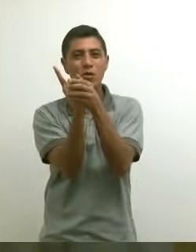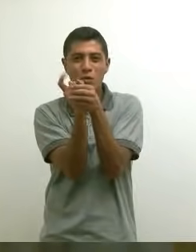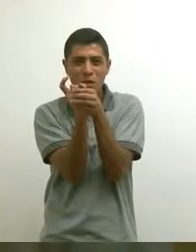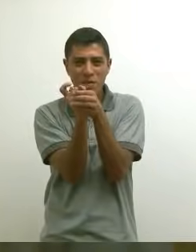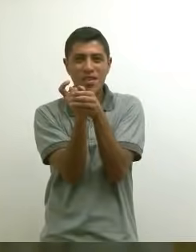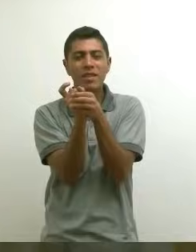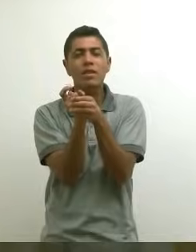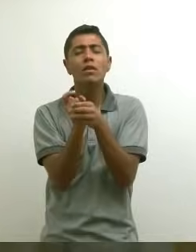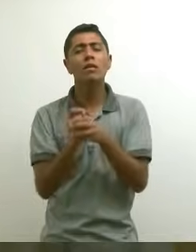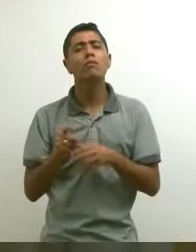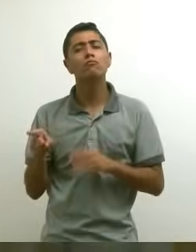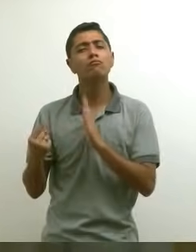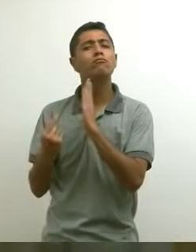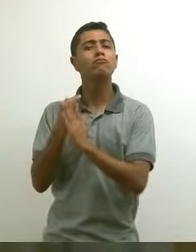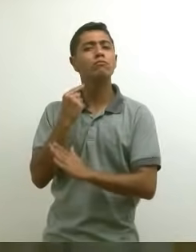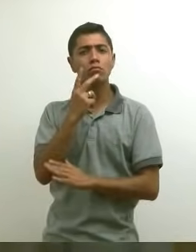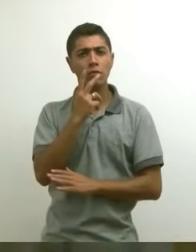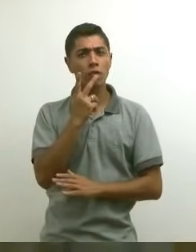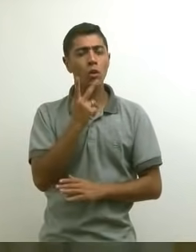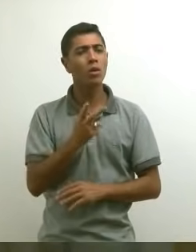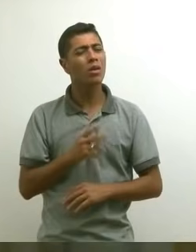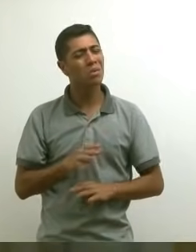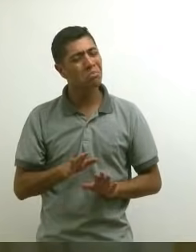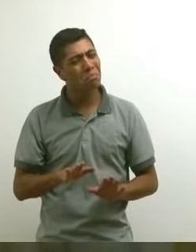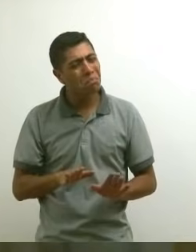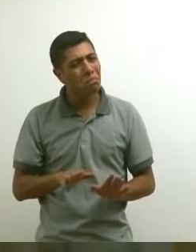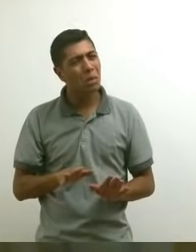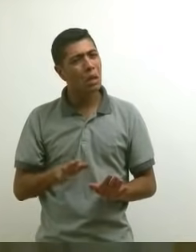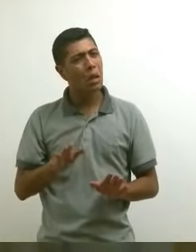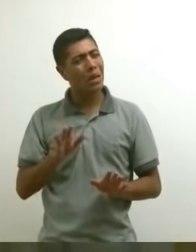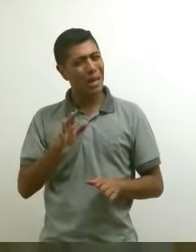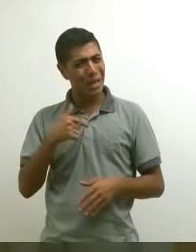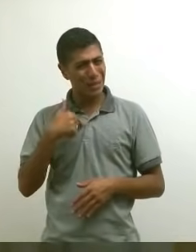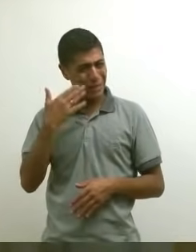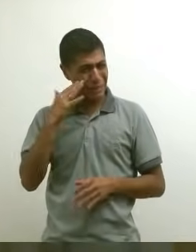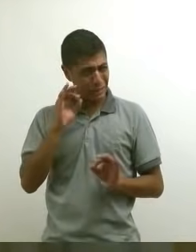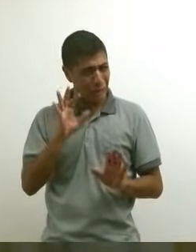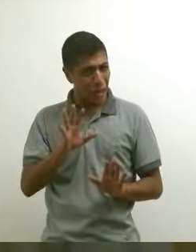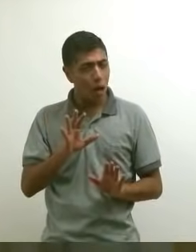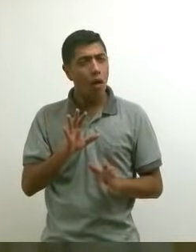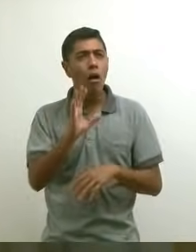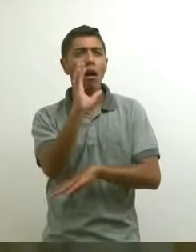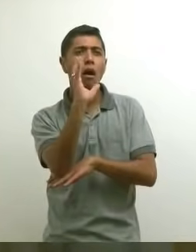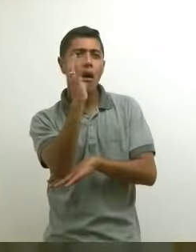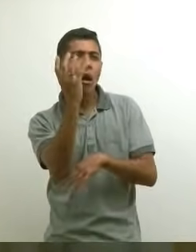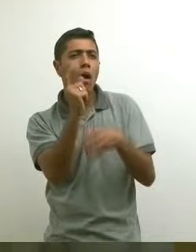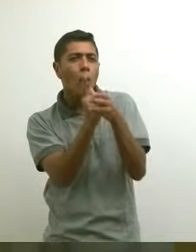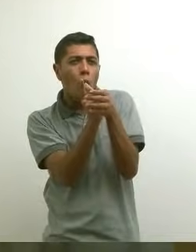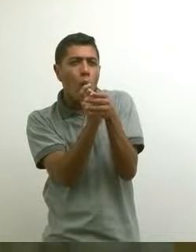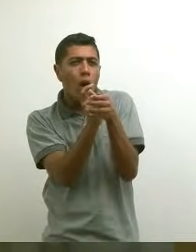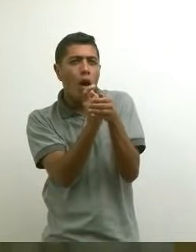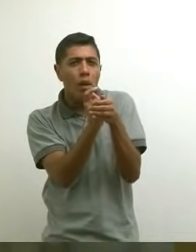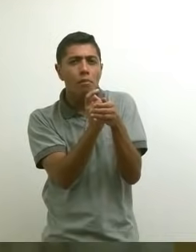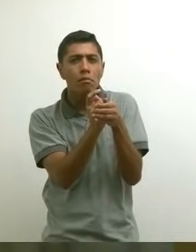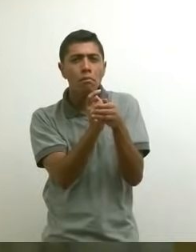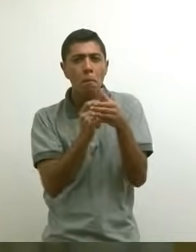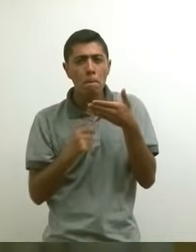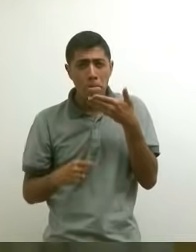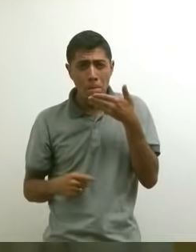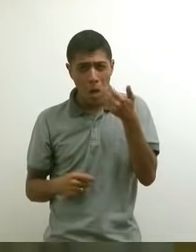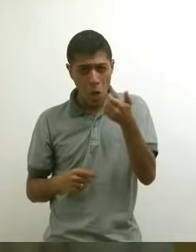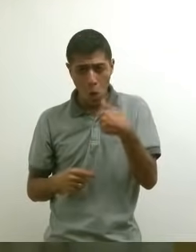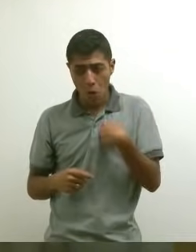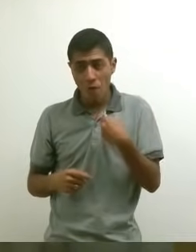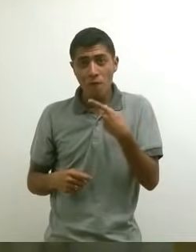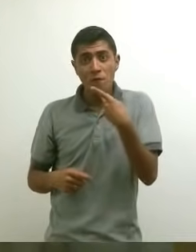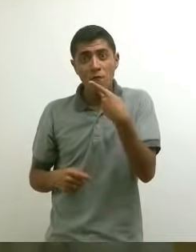entendi para não prejudicar a percepção fenomenológica das goiabeiras parece melhor não falar